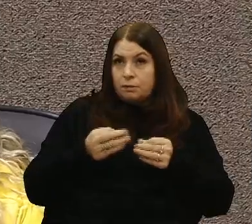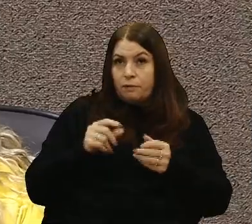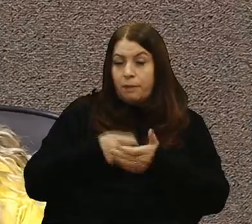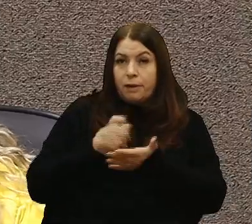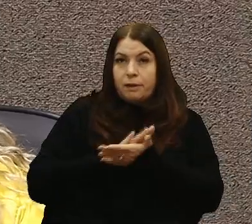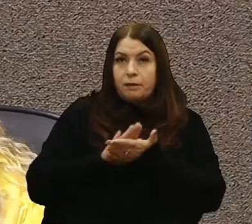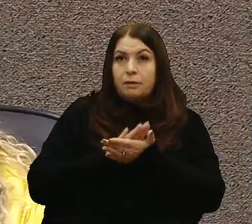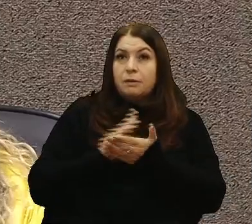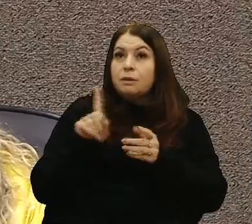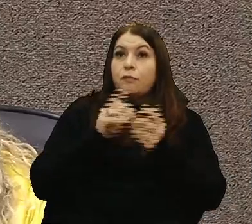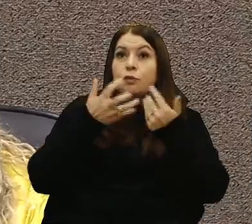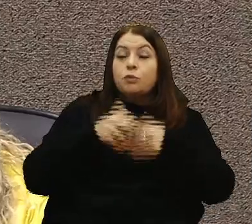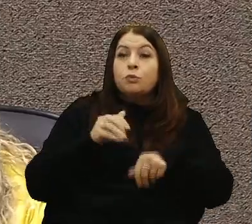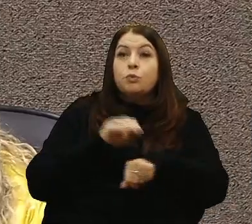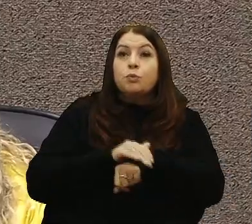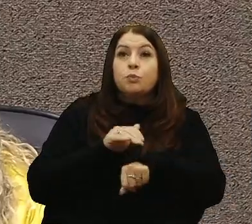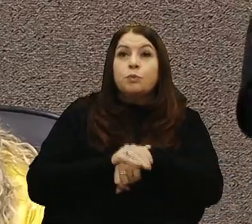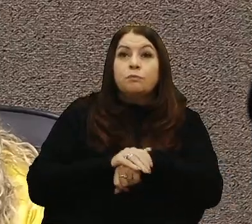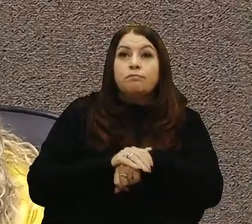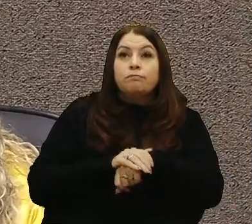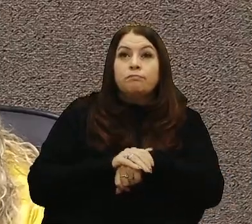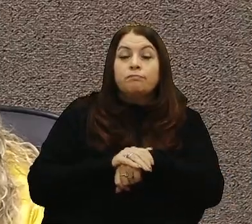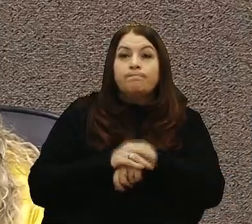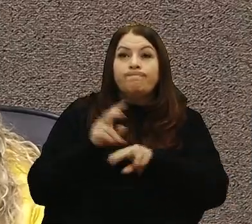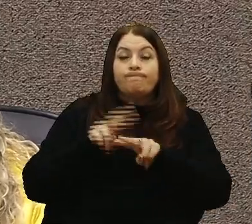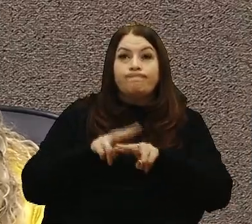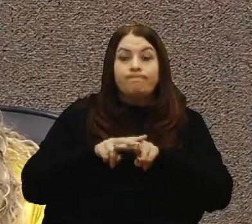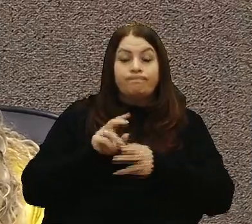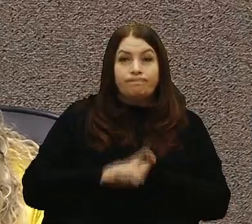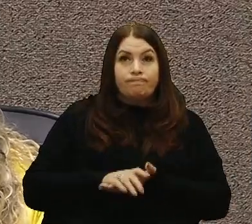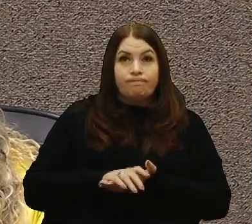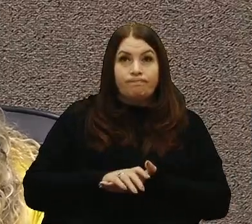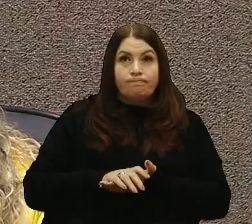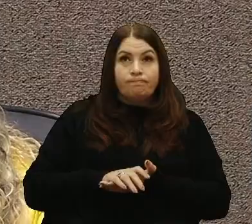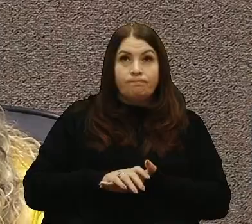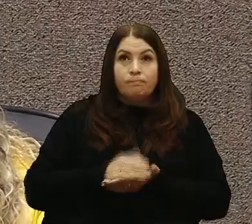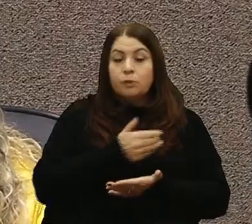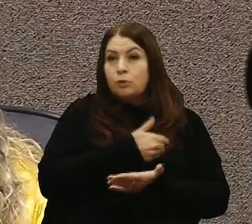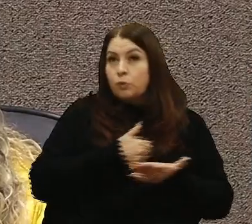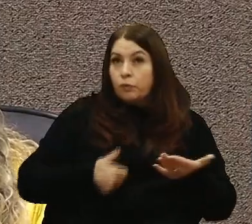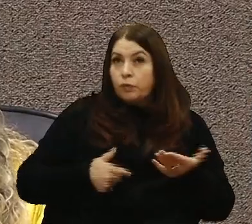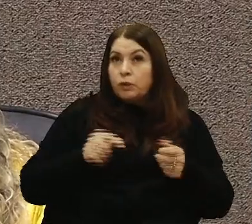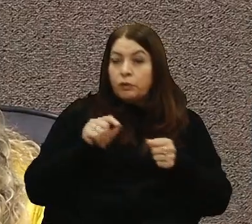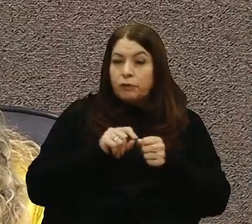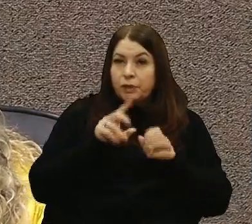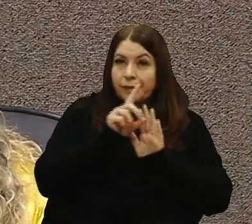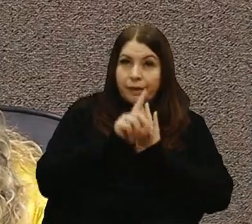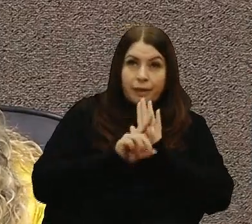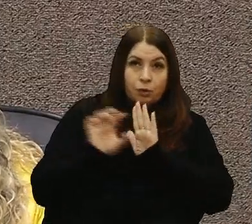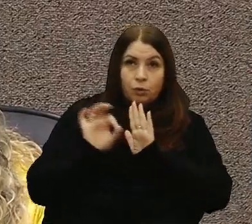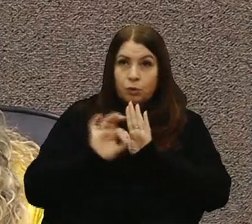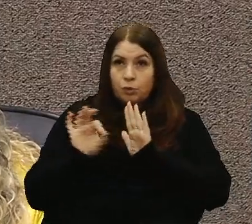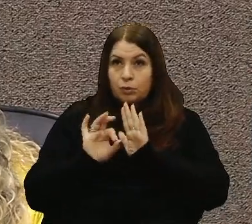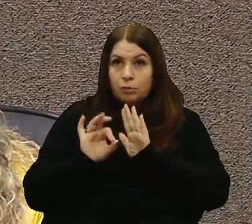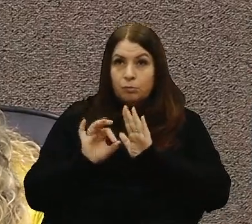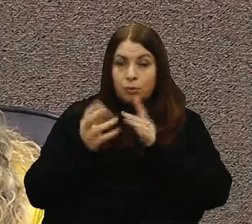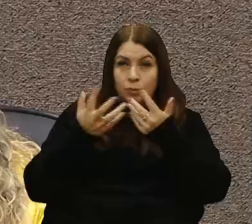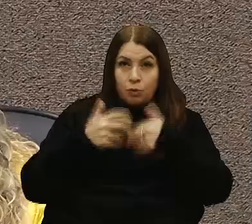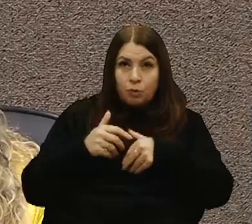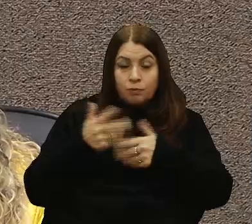é a culpa? Se não funciona o sistema prisional? De quem está no governo que não fez decreto nenhum para que o negócio